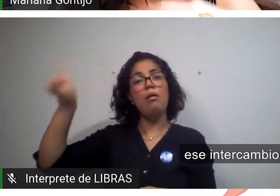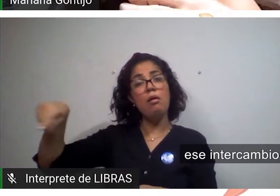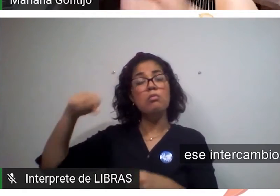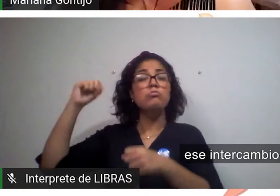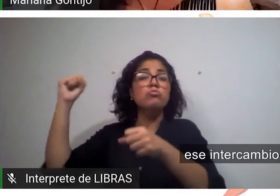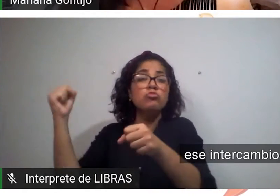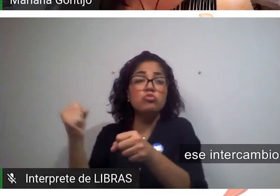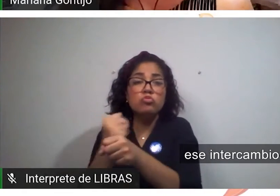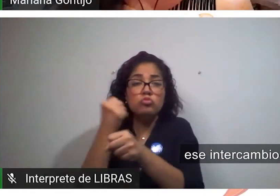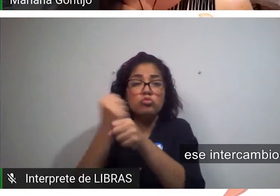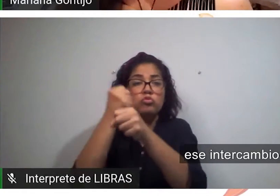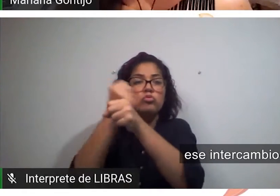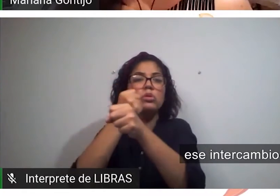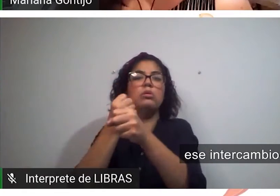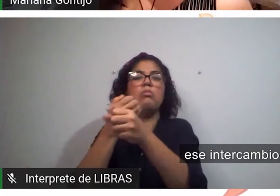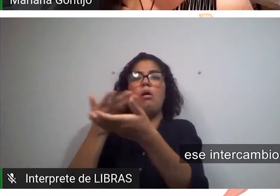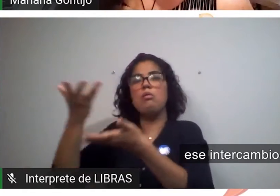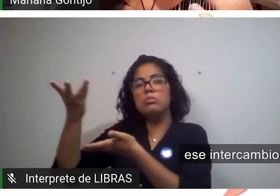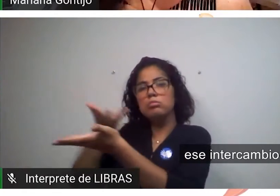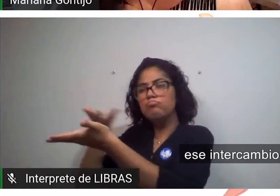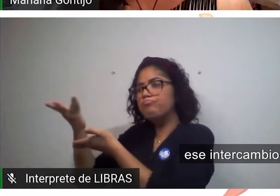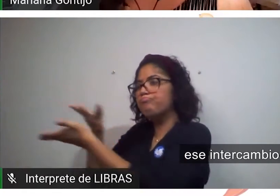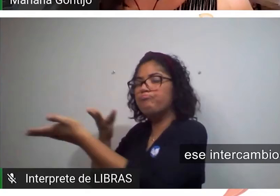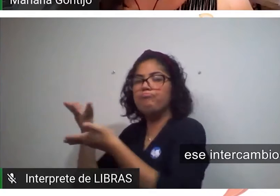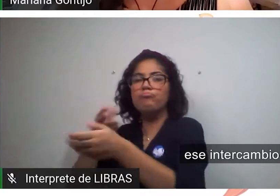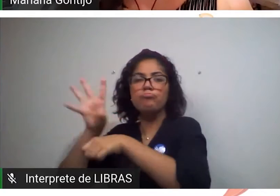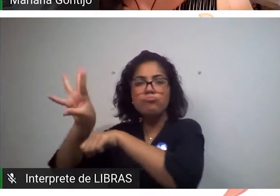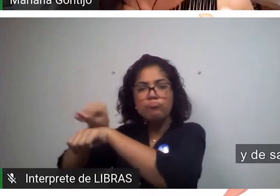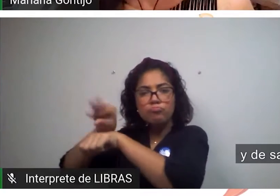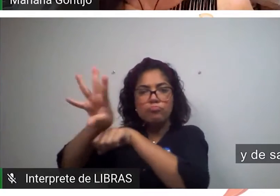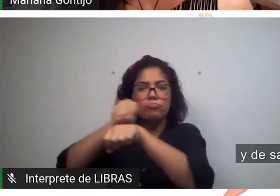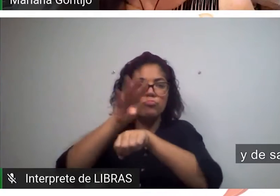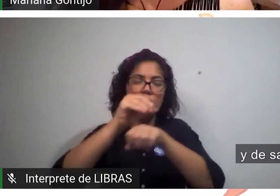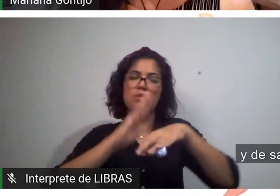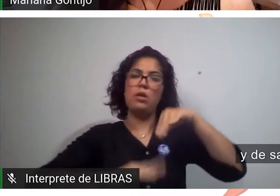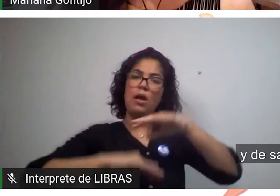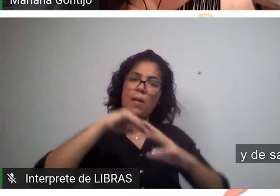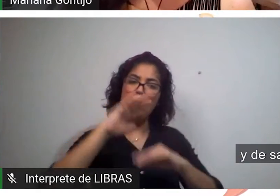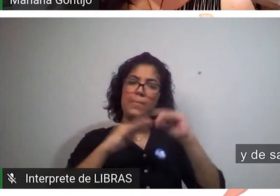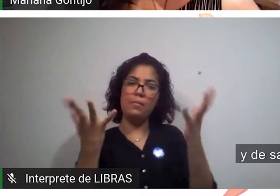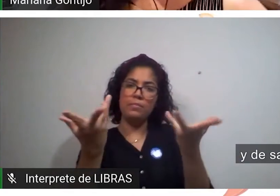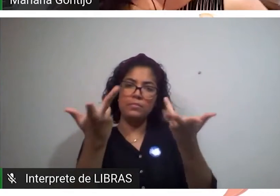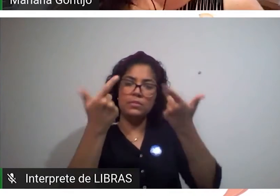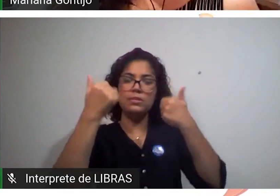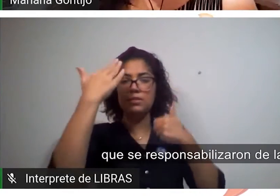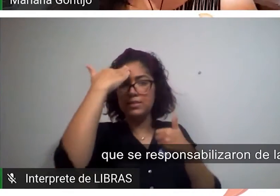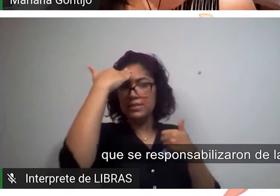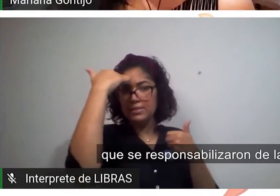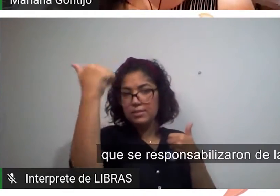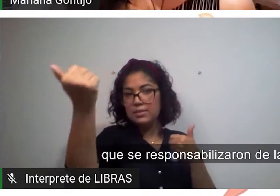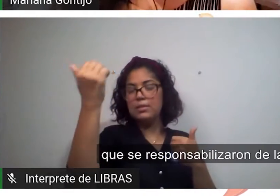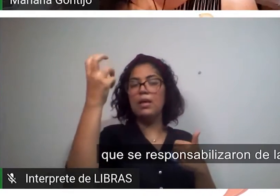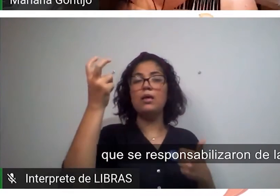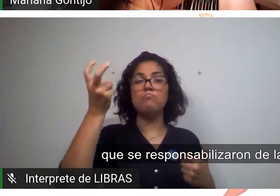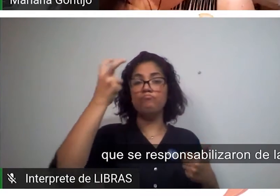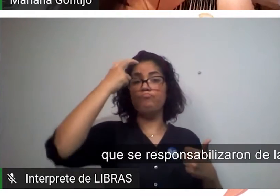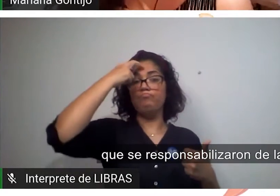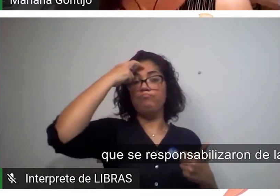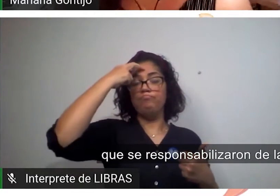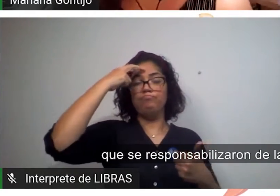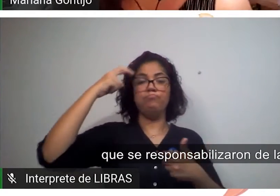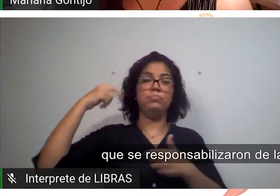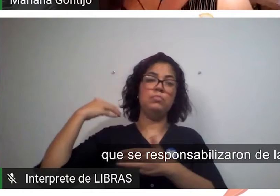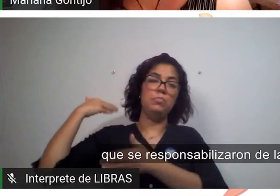esse intercâmbio de conhecimentos, de técnicas e de saberes ancestrais e que se responsabilizaram